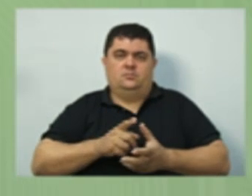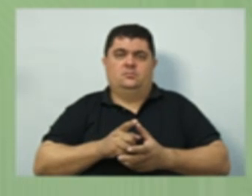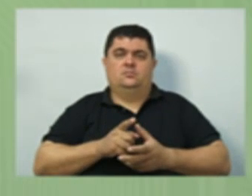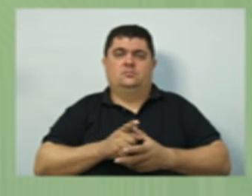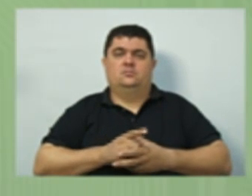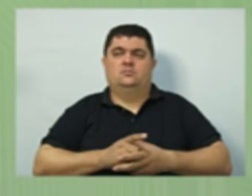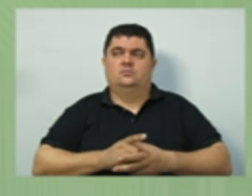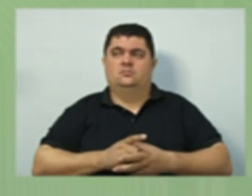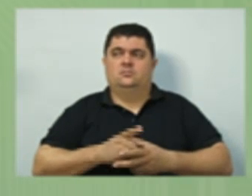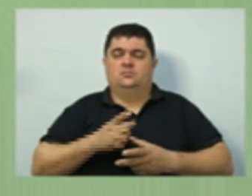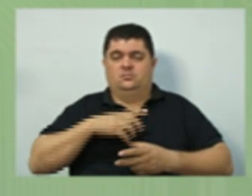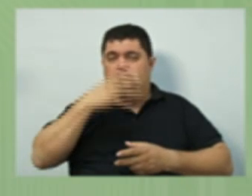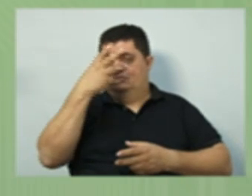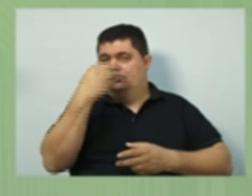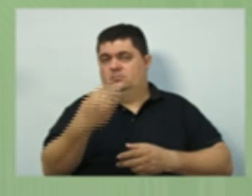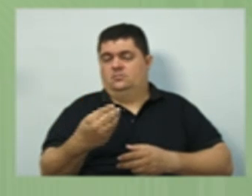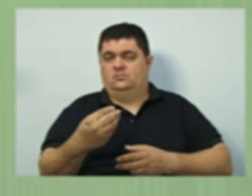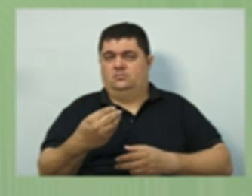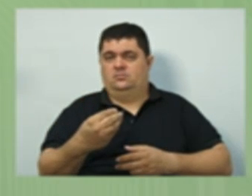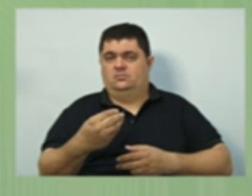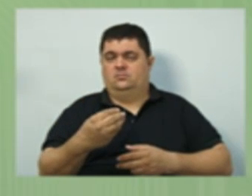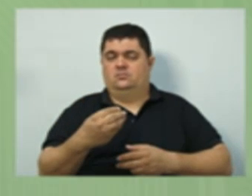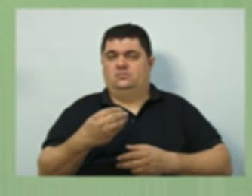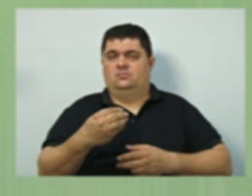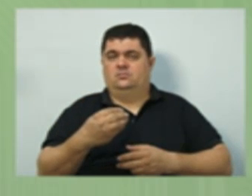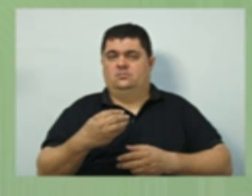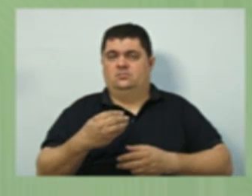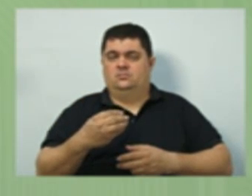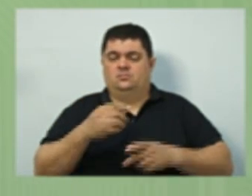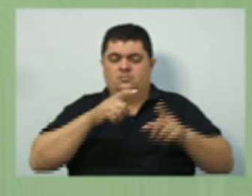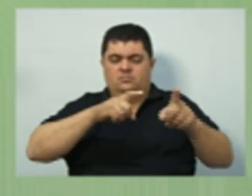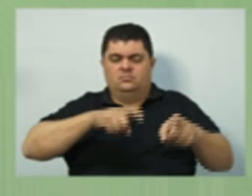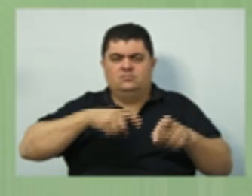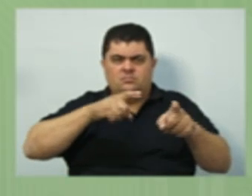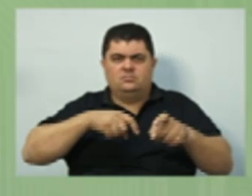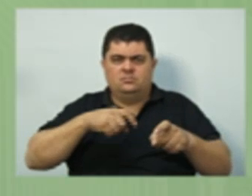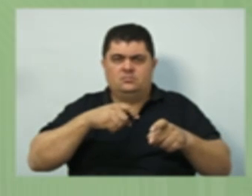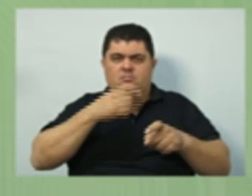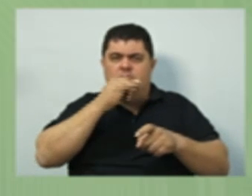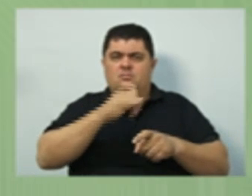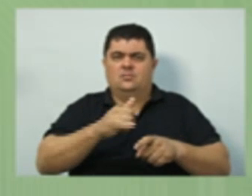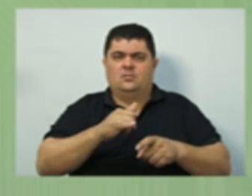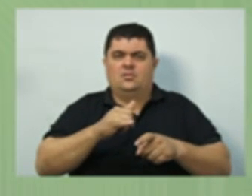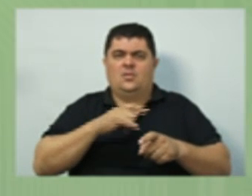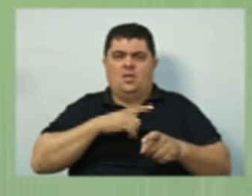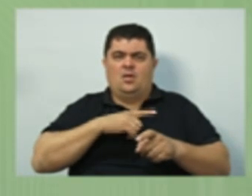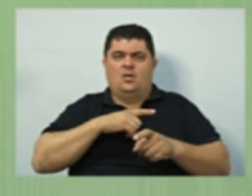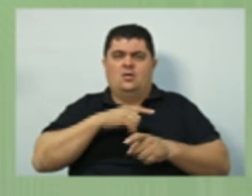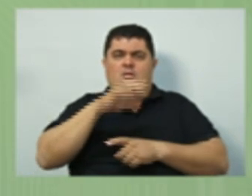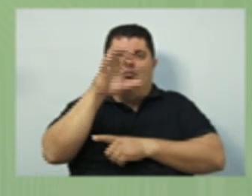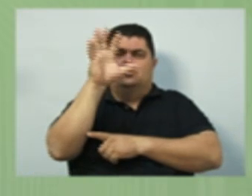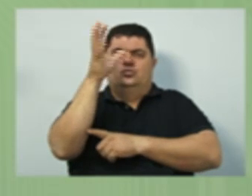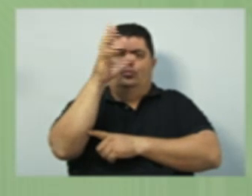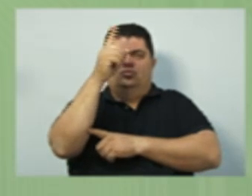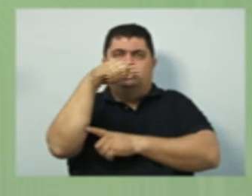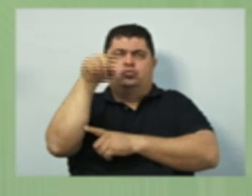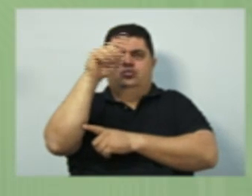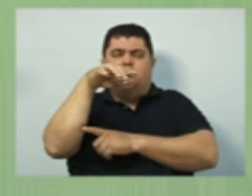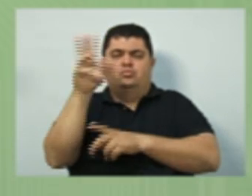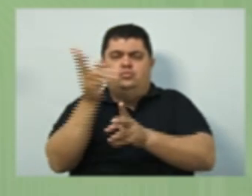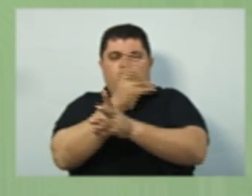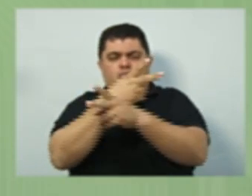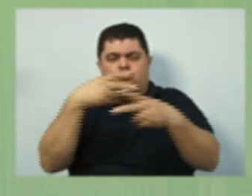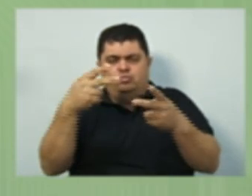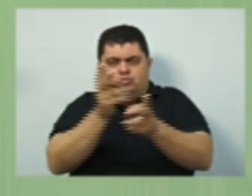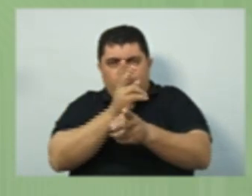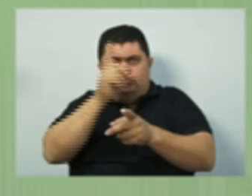Aqui você tem uma figura de uma fazenda de energia eólica, baseada no vento.